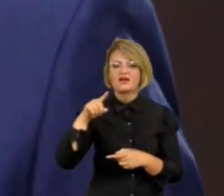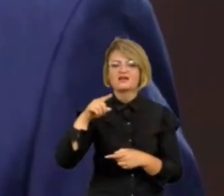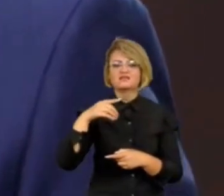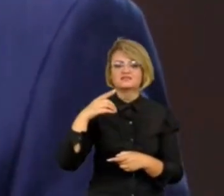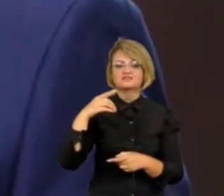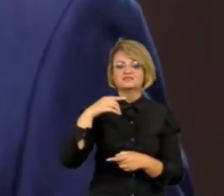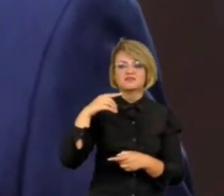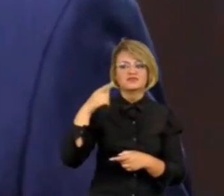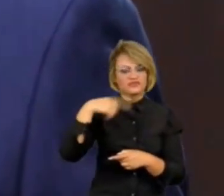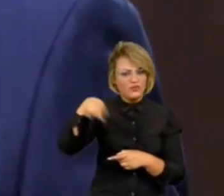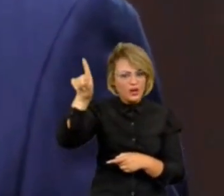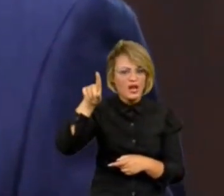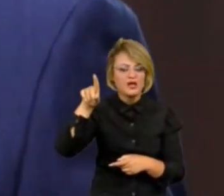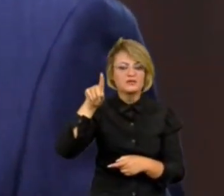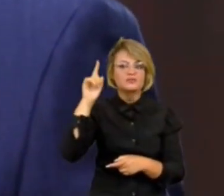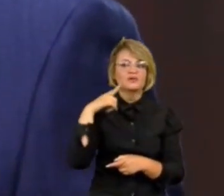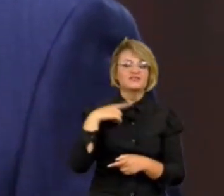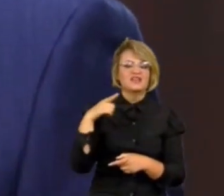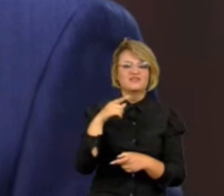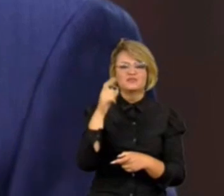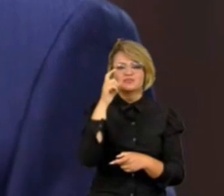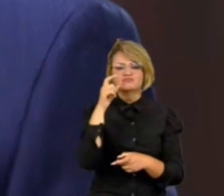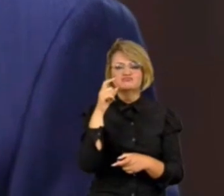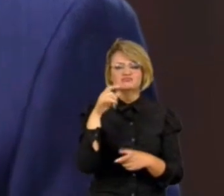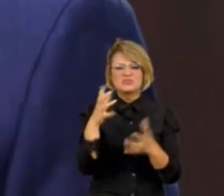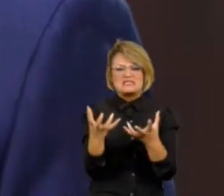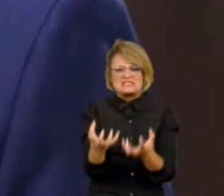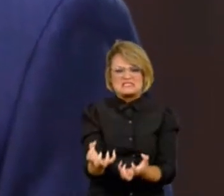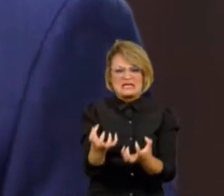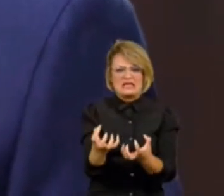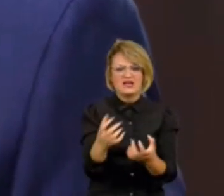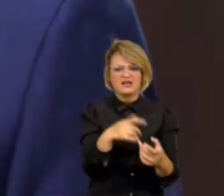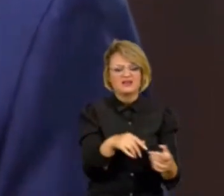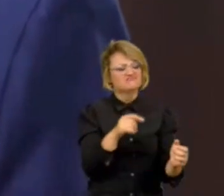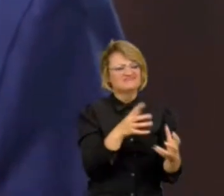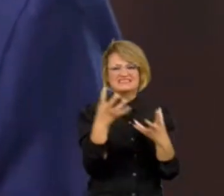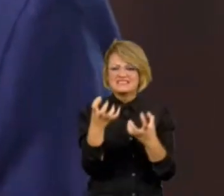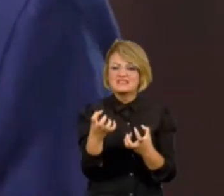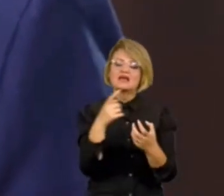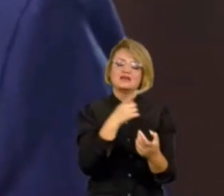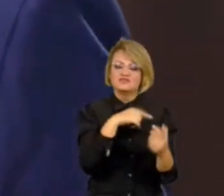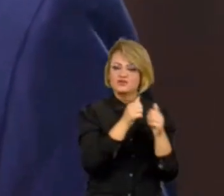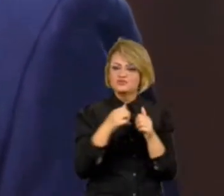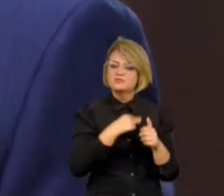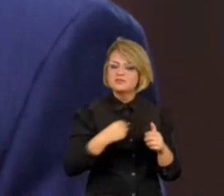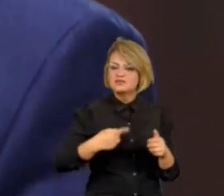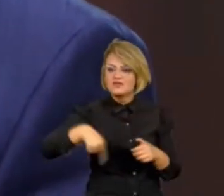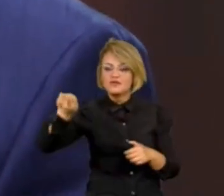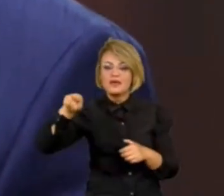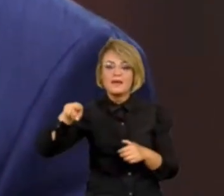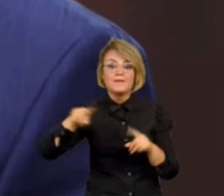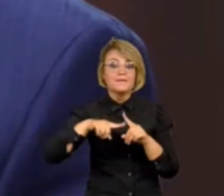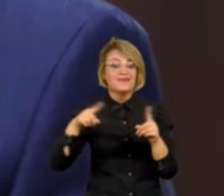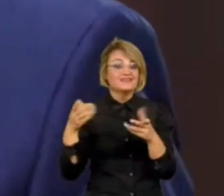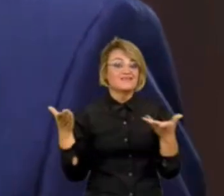uma seca em várias regiões. Nós fomos lá com vários ministros para tentar ajudar. E agora tem excesso